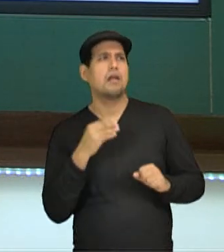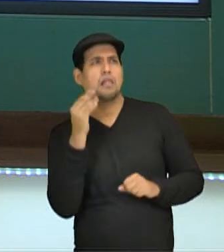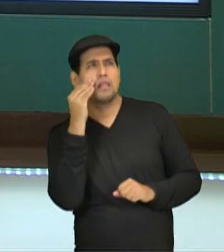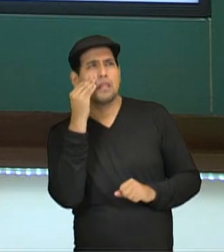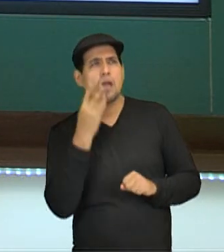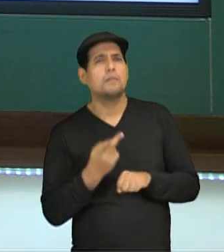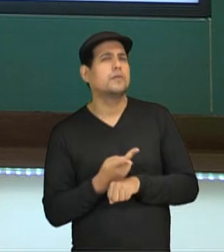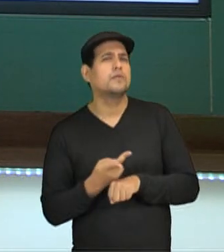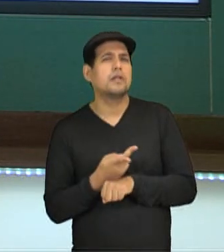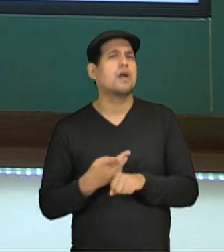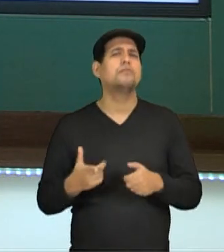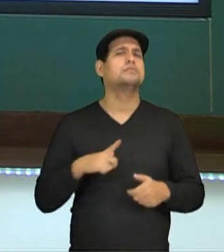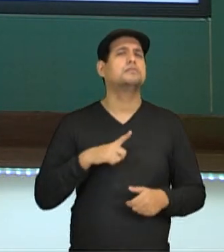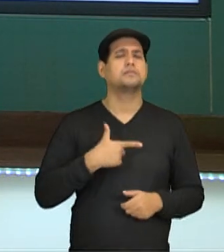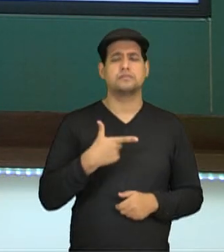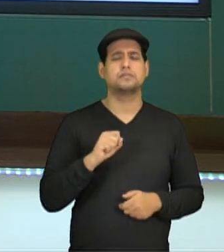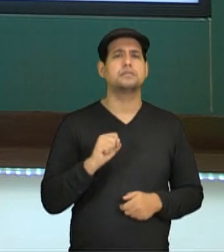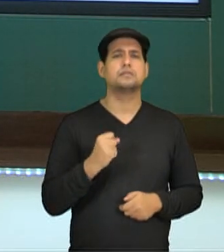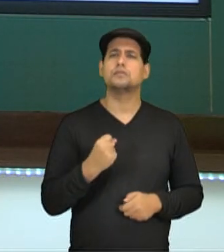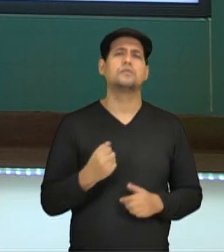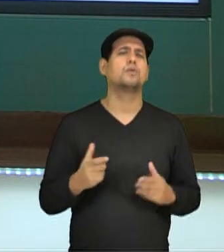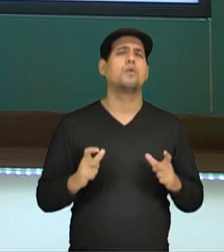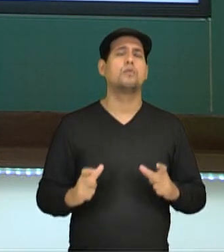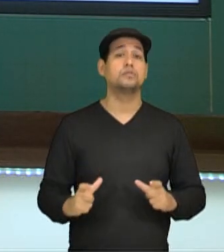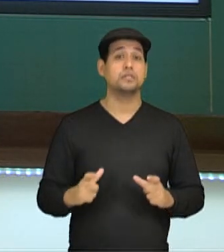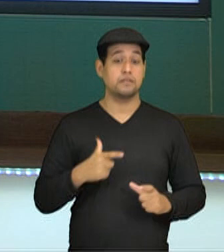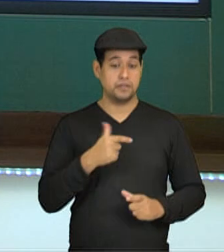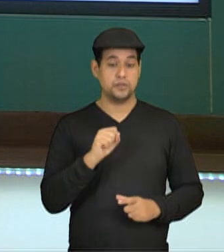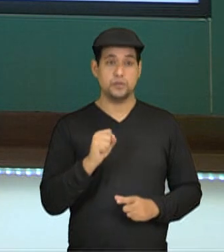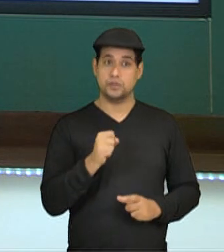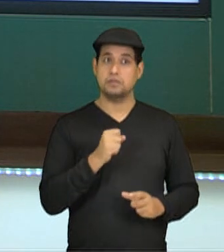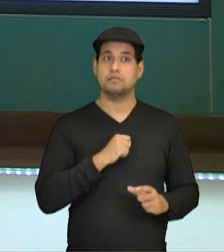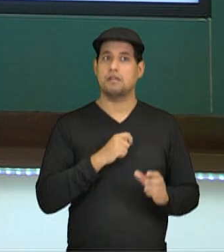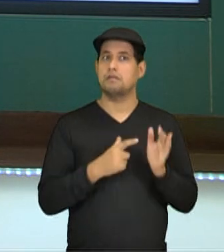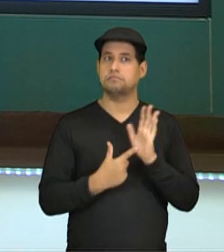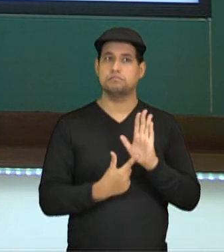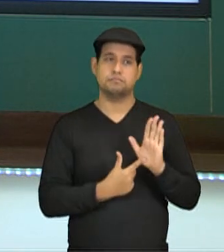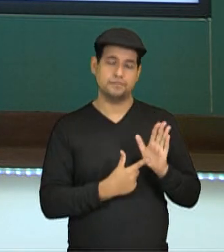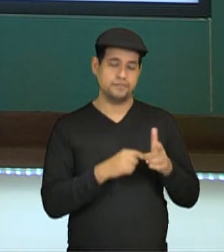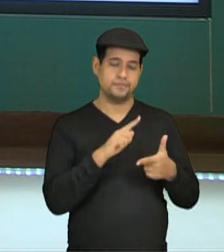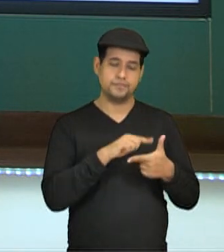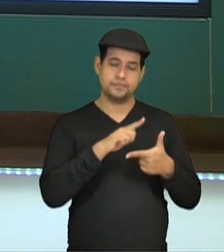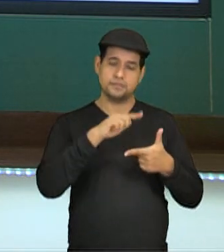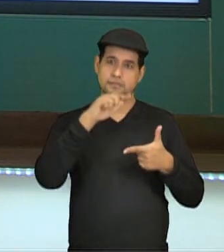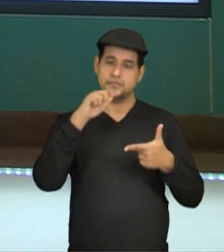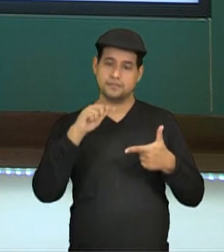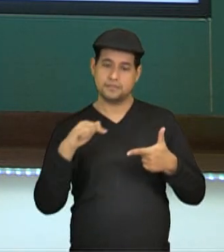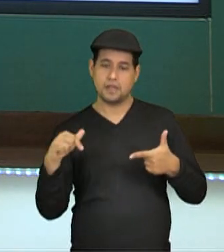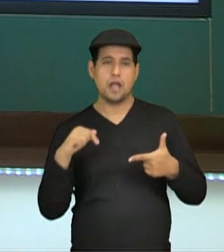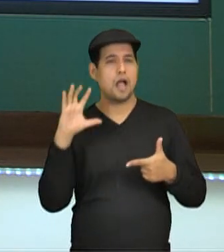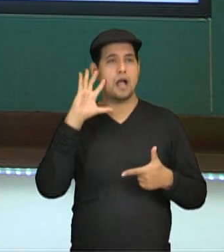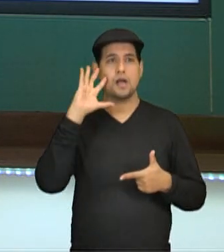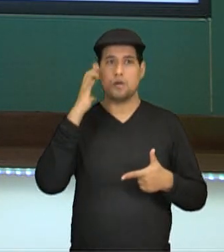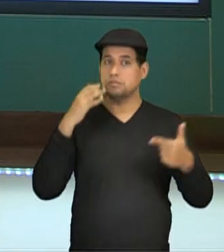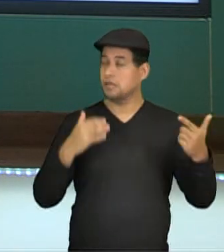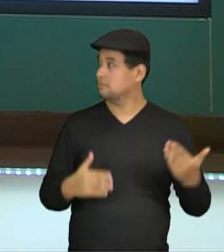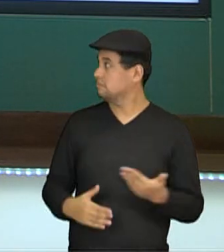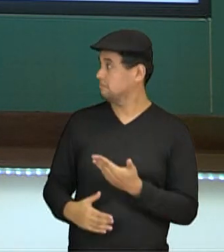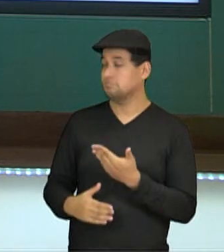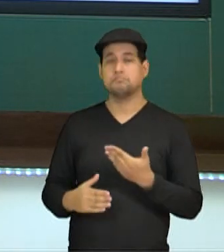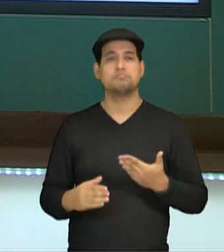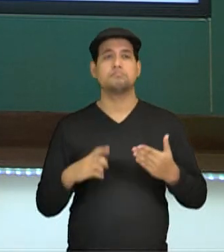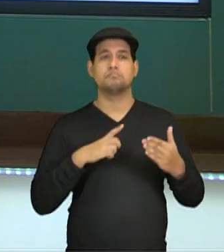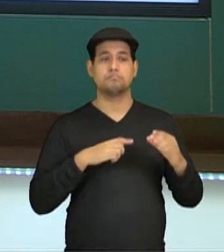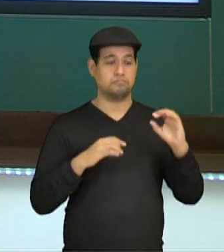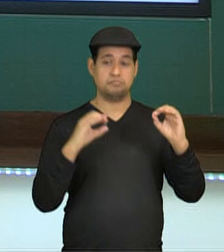está a temperatura de 28. Olha aqui, ó. 28 graus está aqui. Ela acontece aqui nesse intervalo